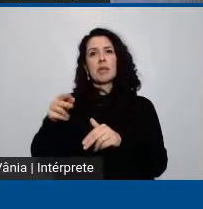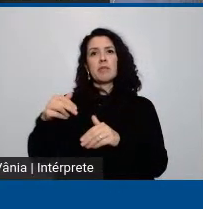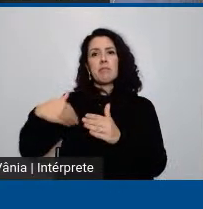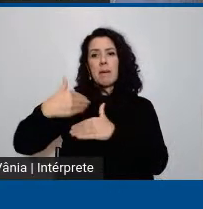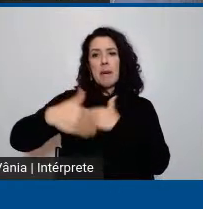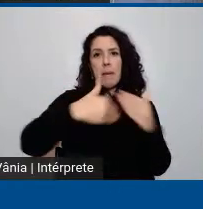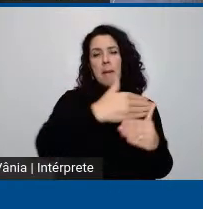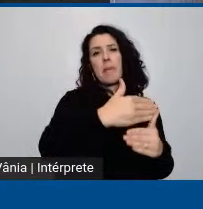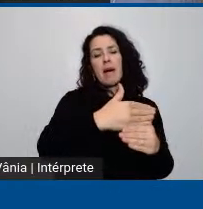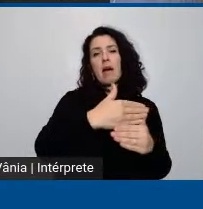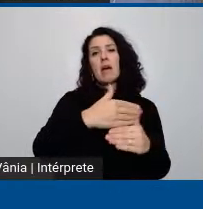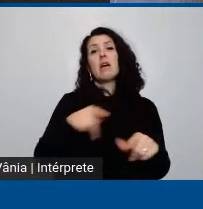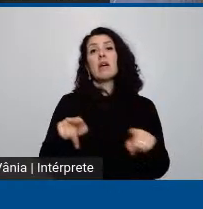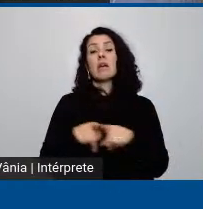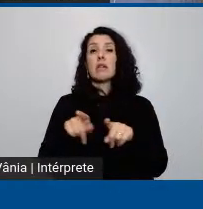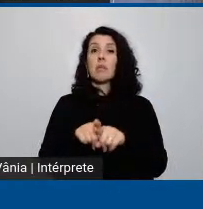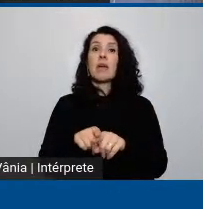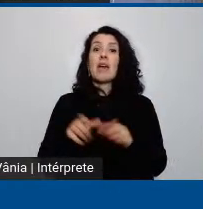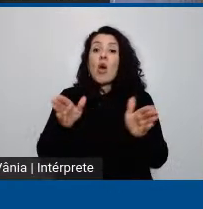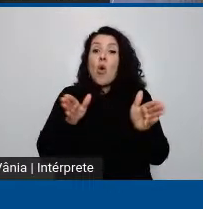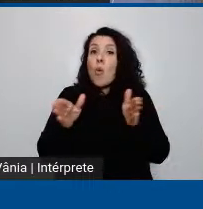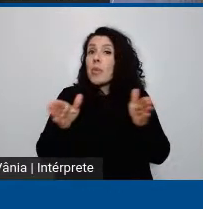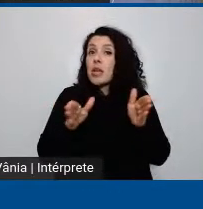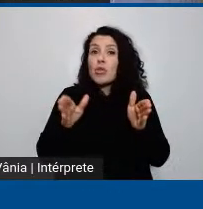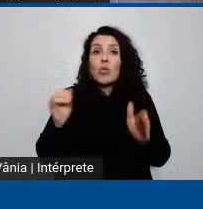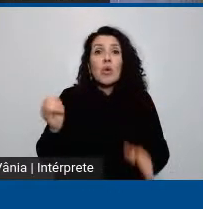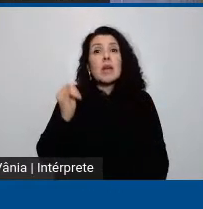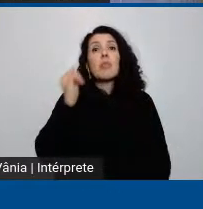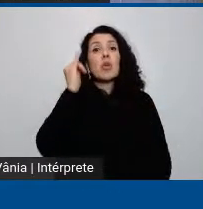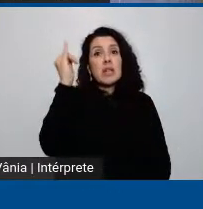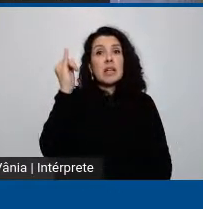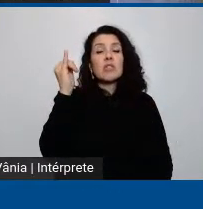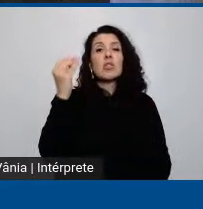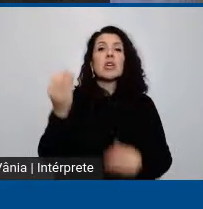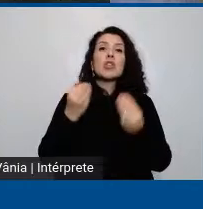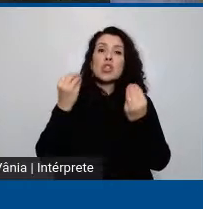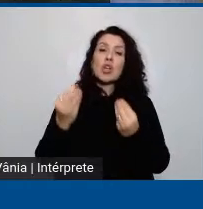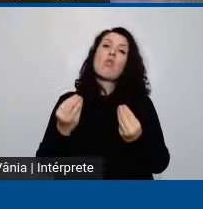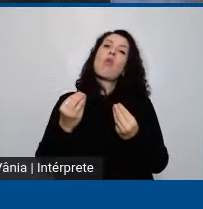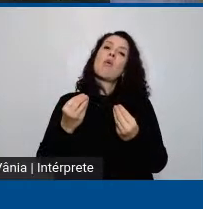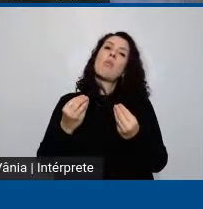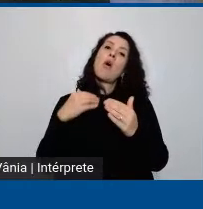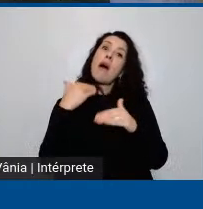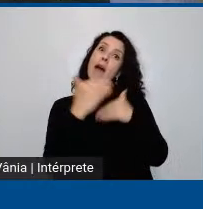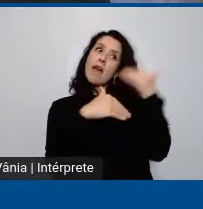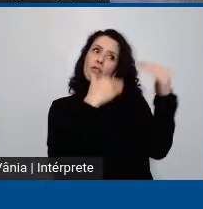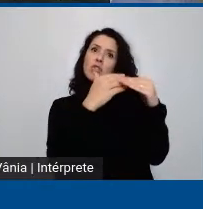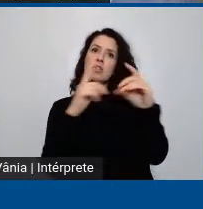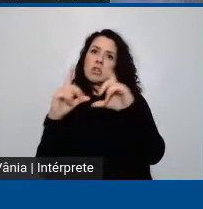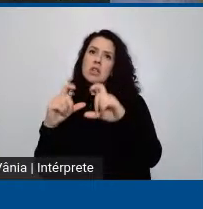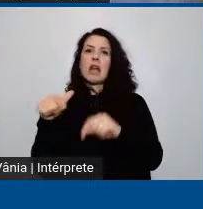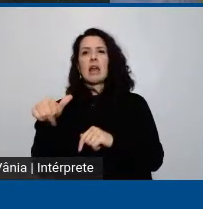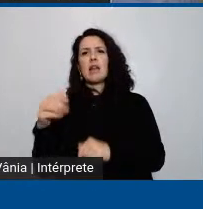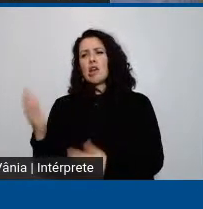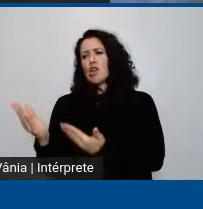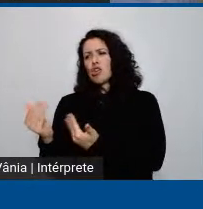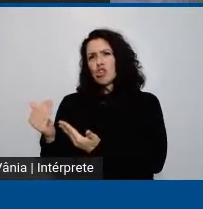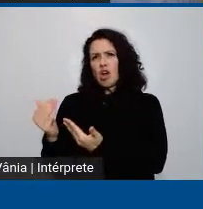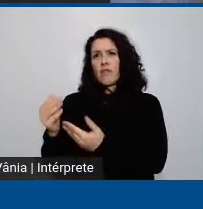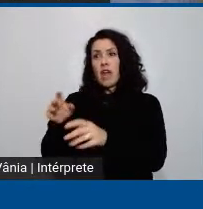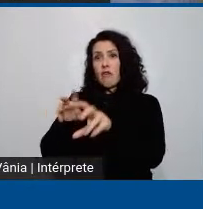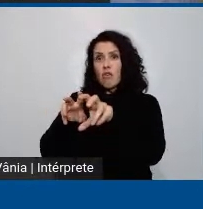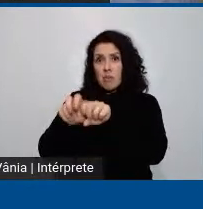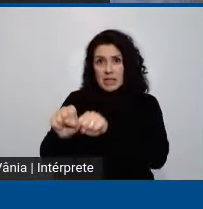Com um período muito importante também de formação, né? Ainda quando jovem, né?